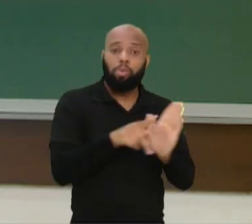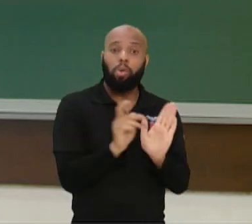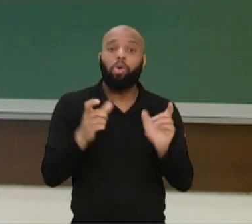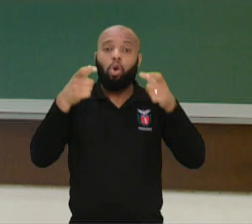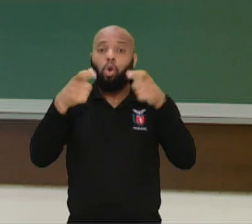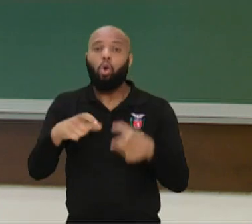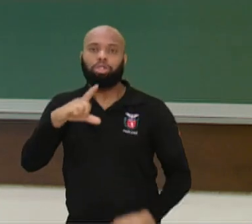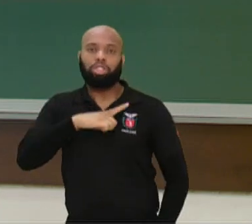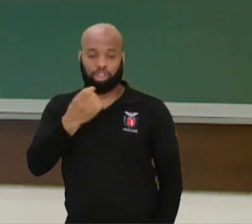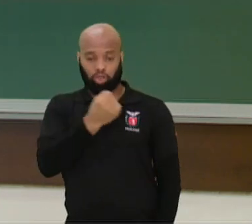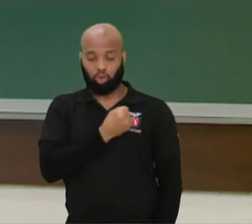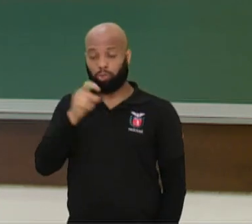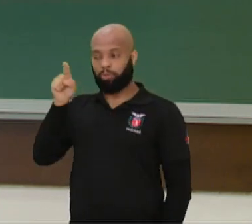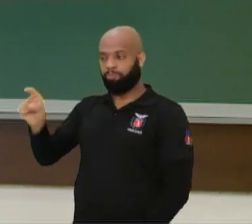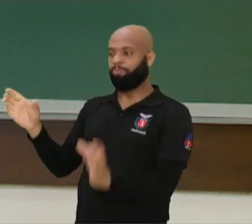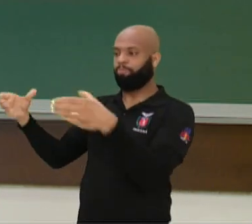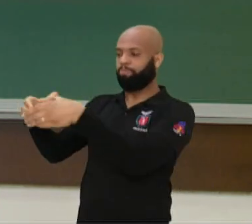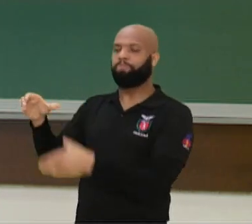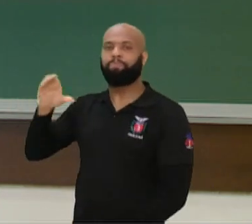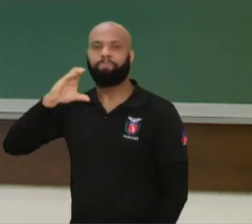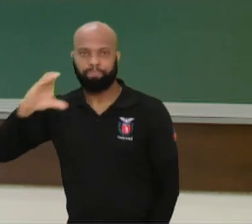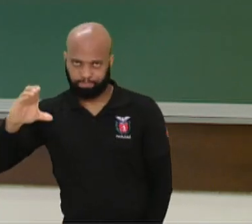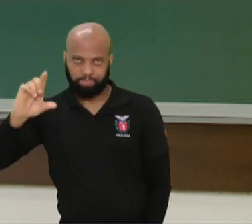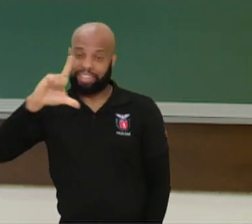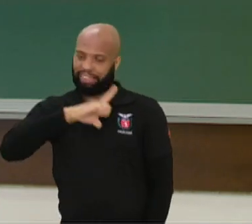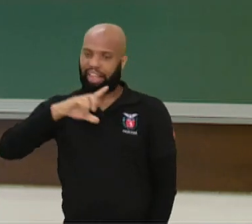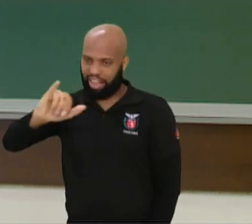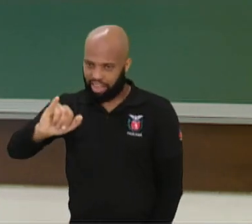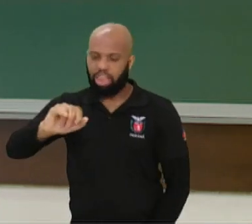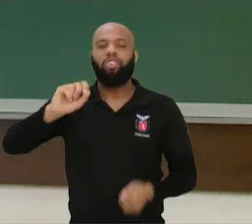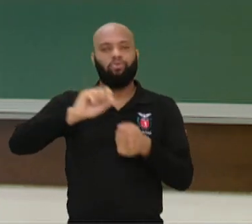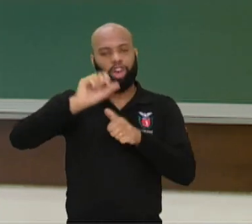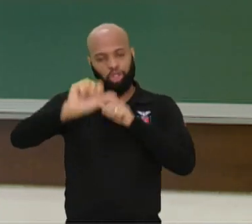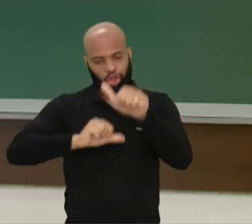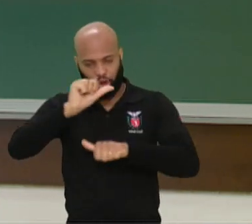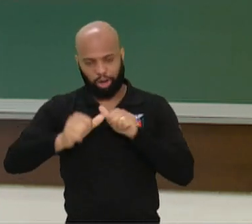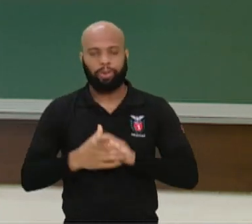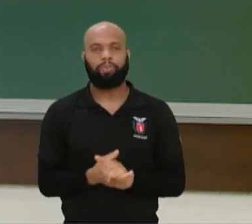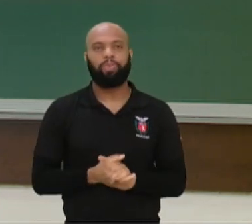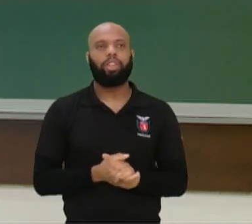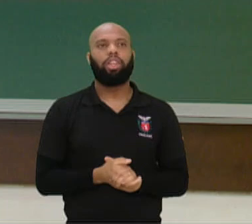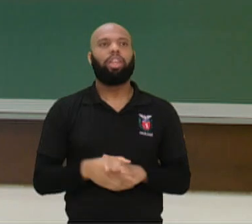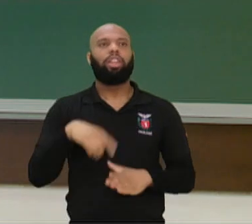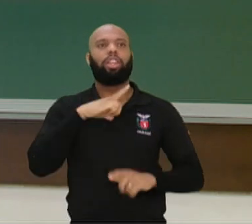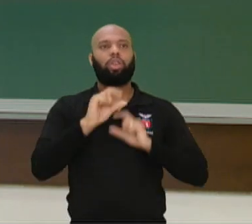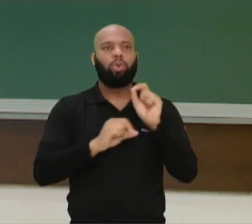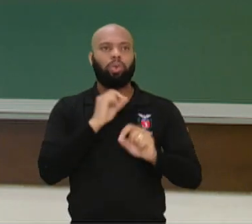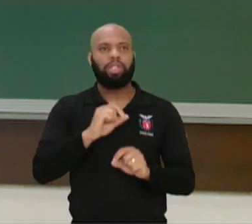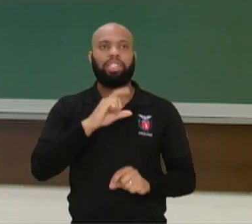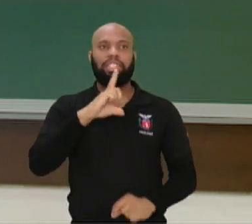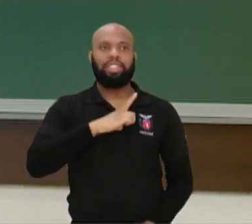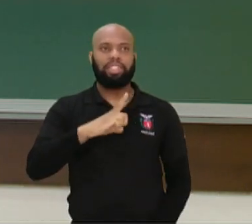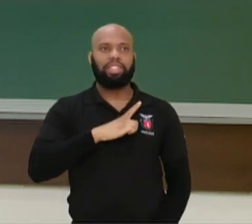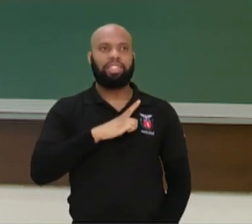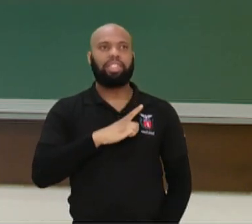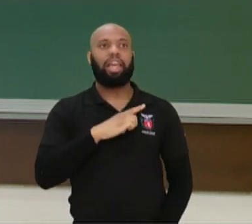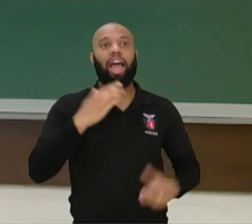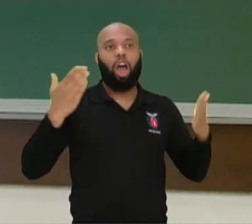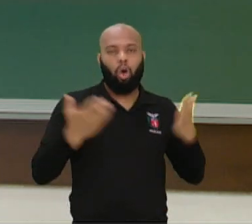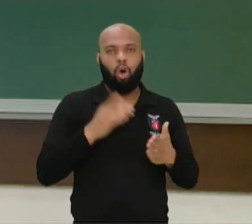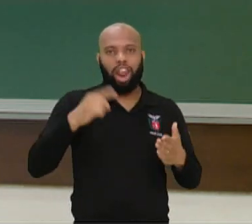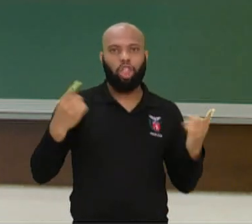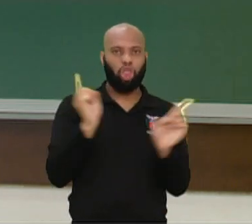ele vai ser agora uma subtração. De positivo, ele passa a negativo. Então, temos o conjugado que é 1 menos